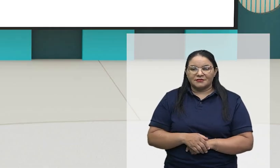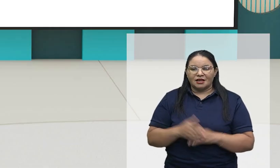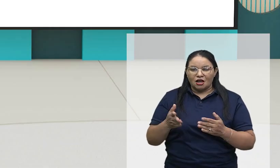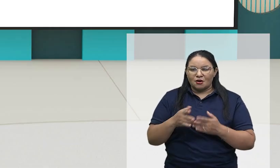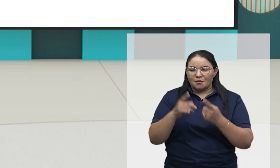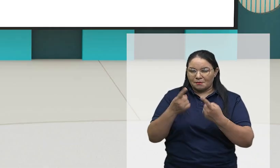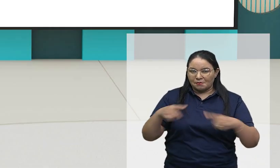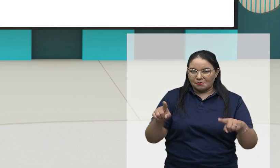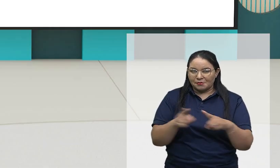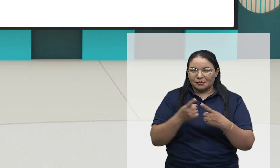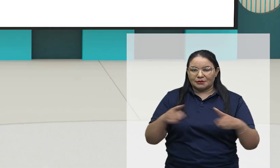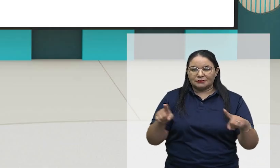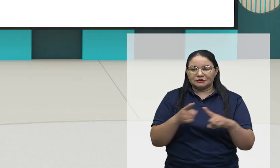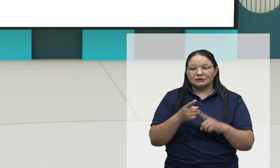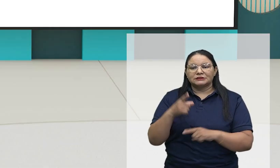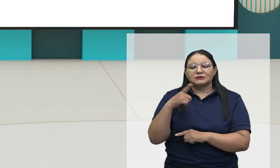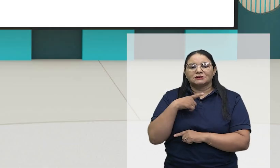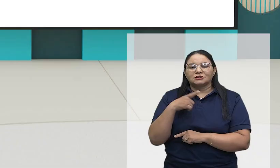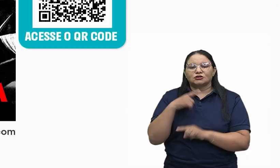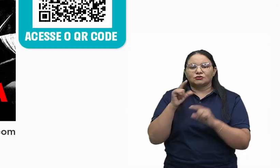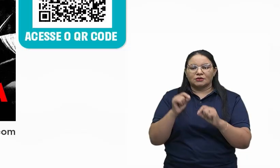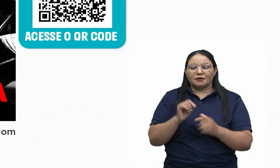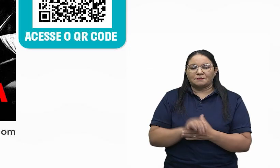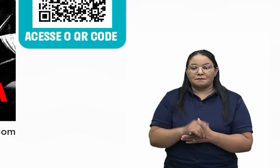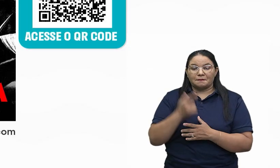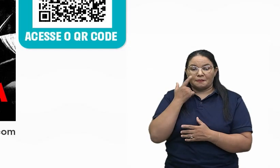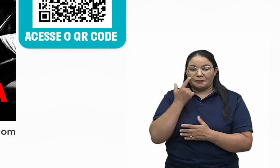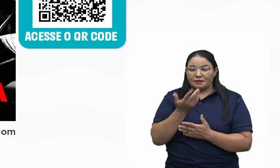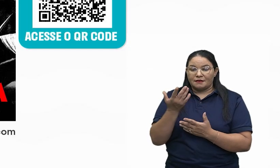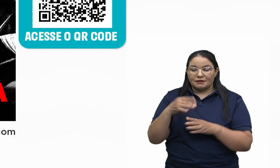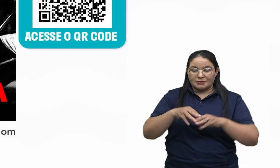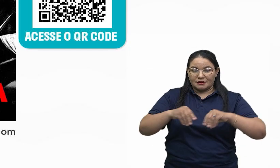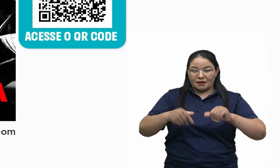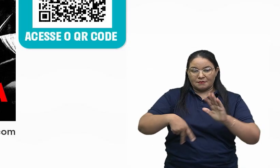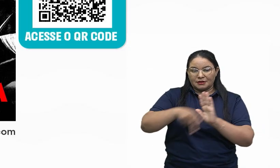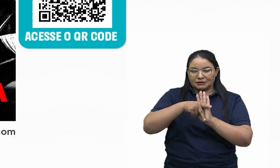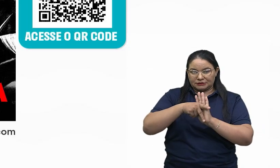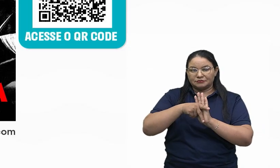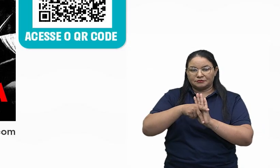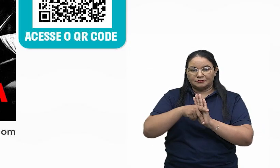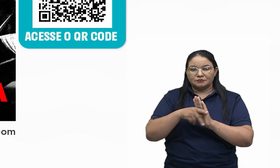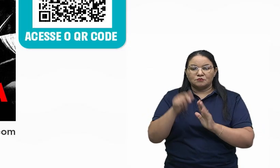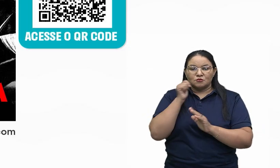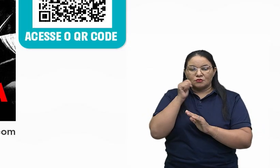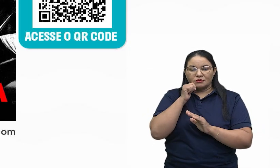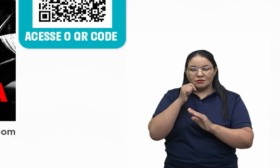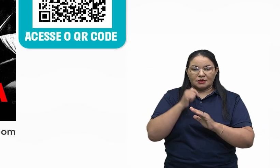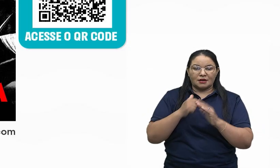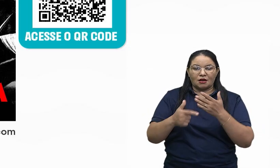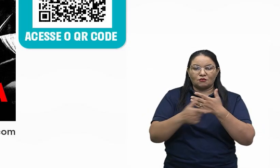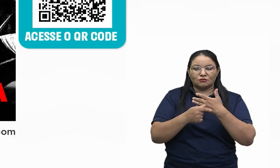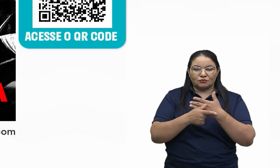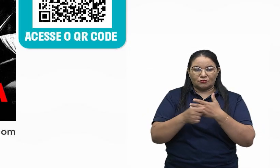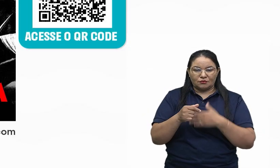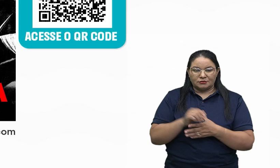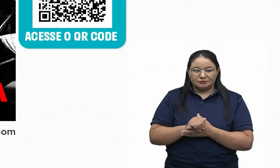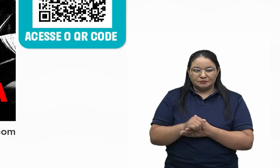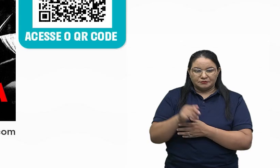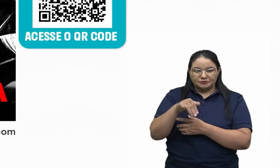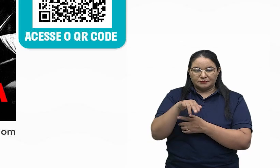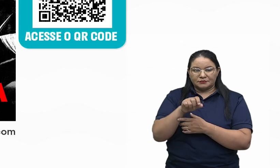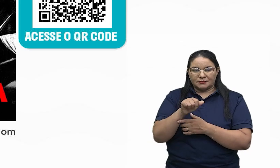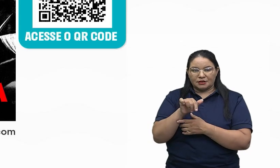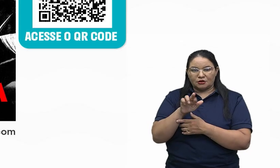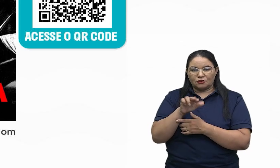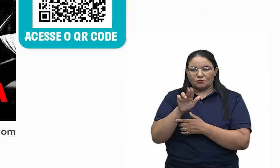para vocês, ó. Essa Terra é Minha, da compositora indígena Narúbia, e que ela também canta a música ao